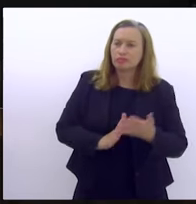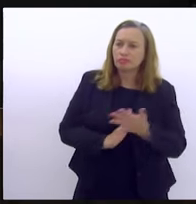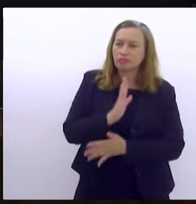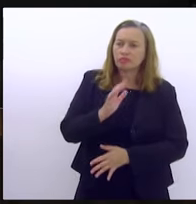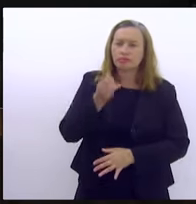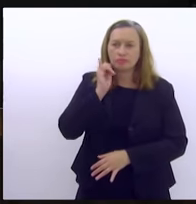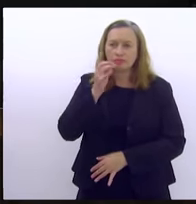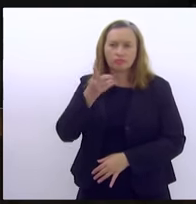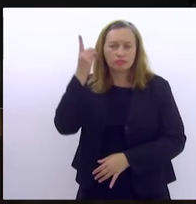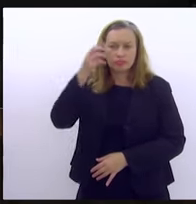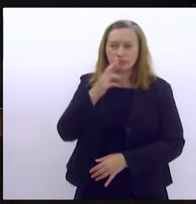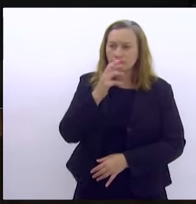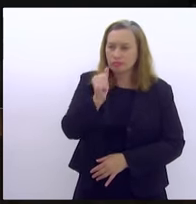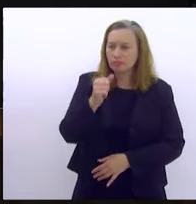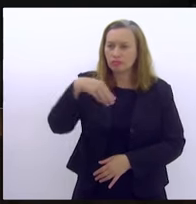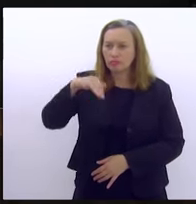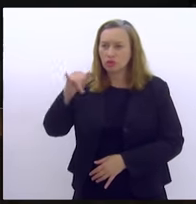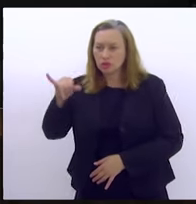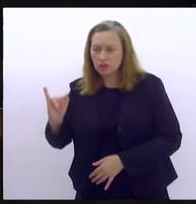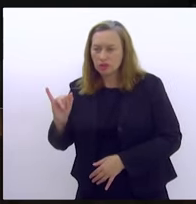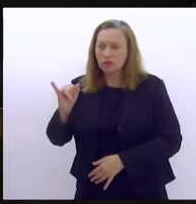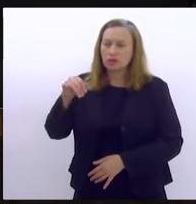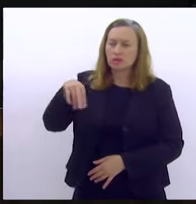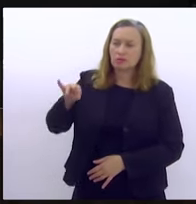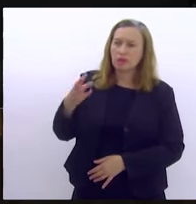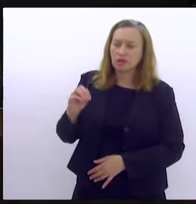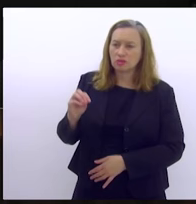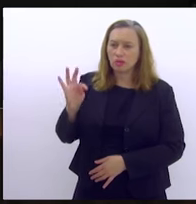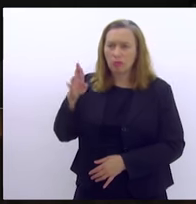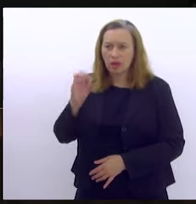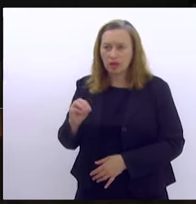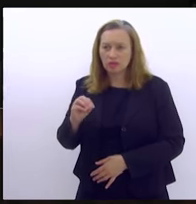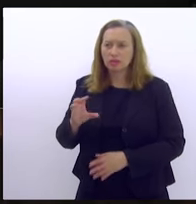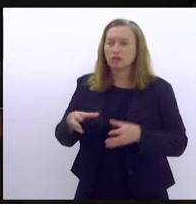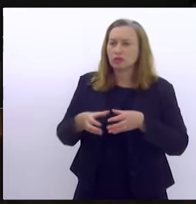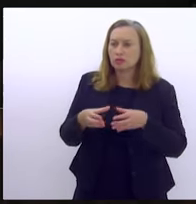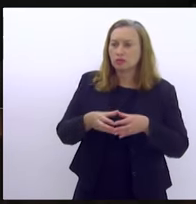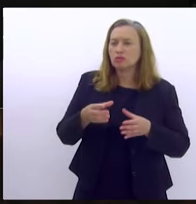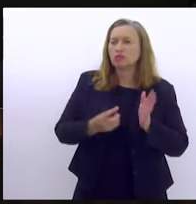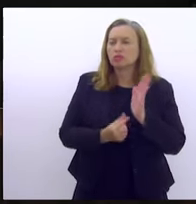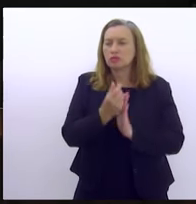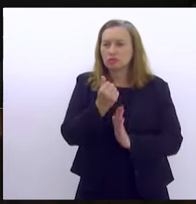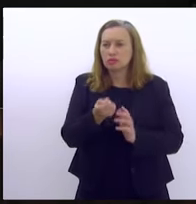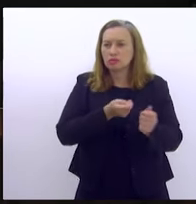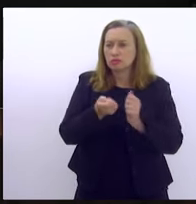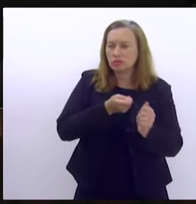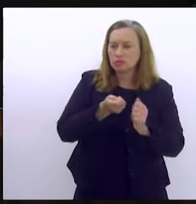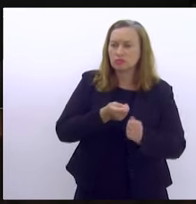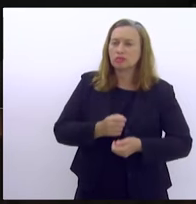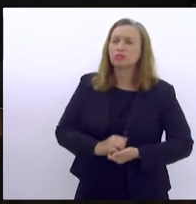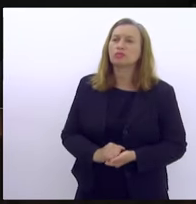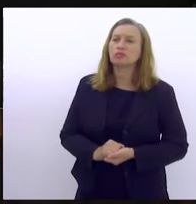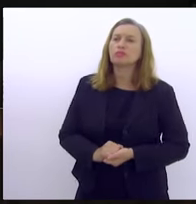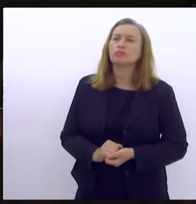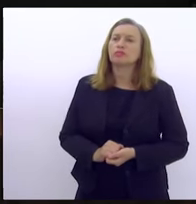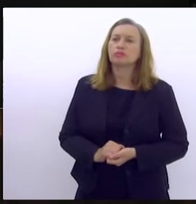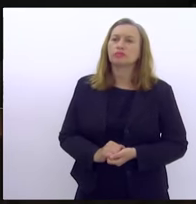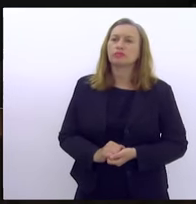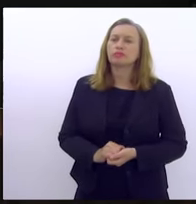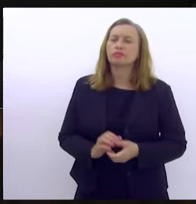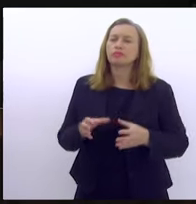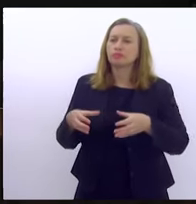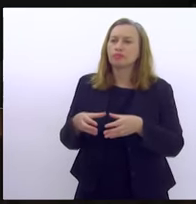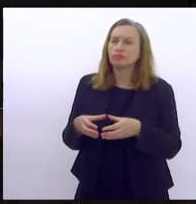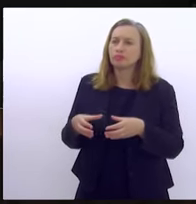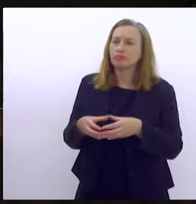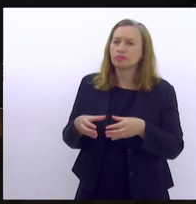Relatores, deputado Rodrigo Amorim, Muni Neto e Márcio Galberto. Pendente de parecer das comissões de orçamento, fiscalização financeira e controle e da